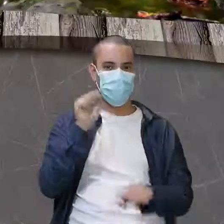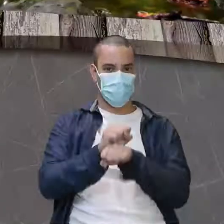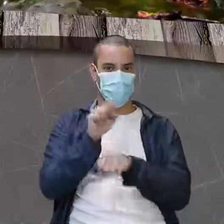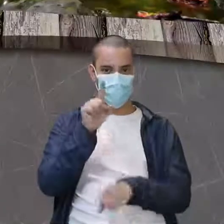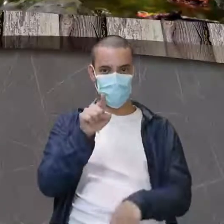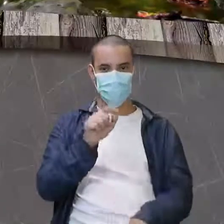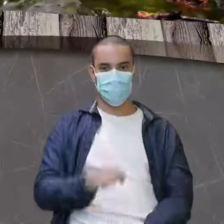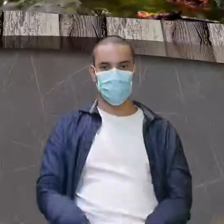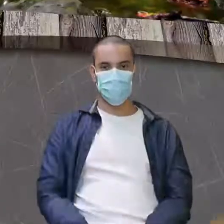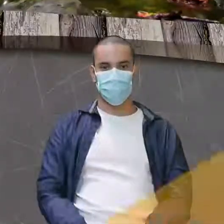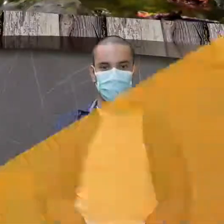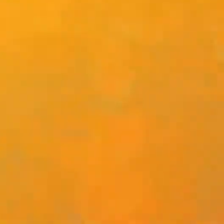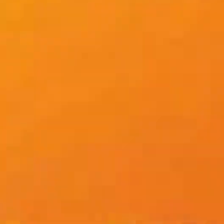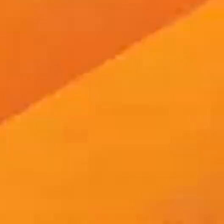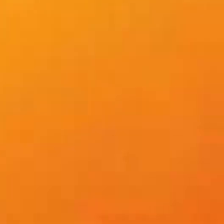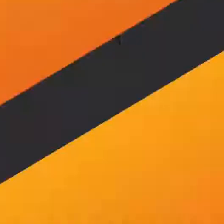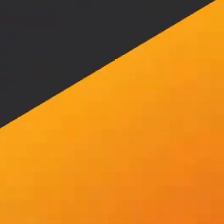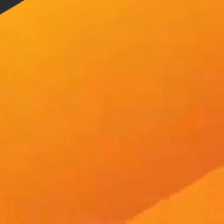já.